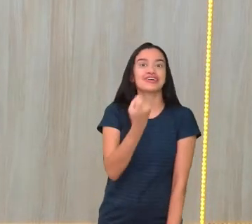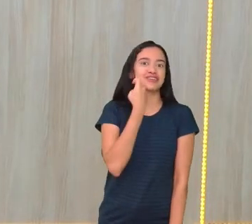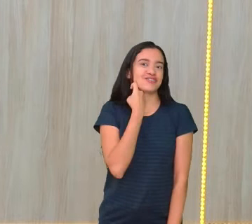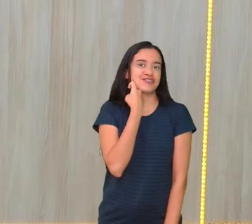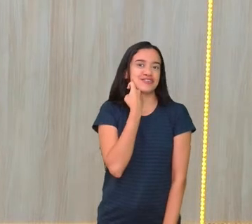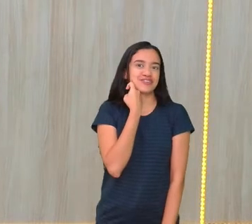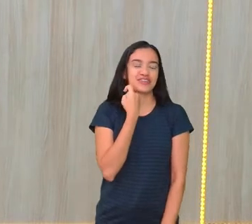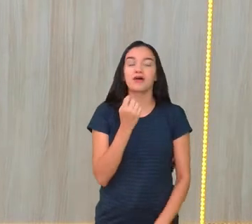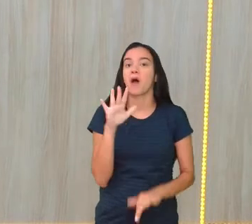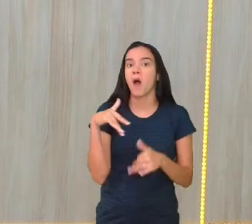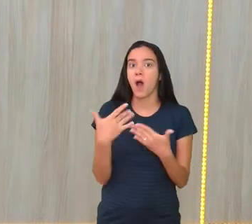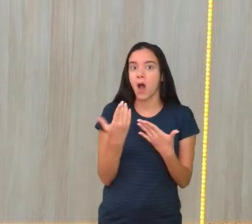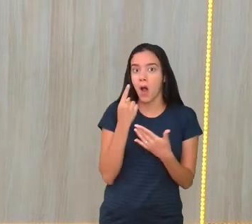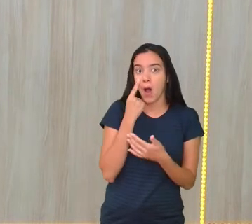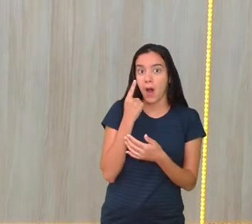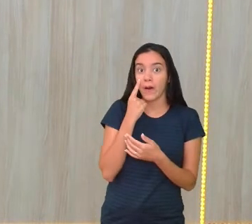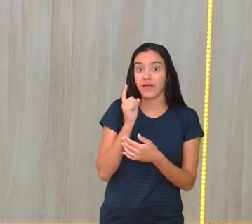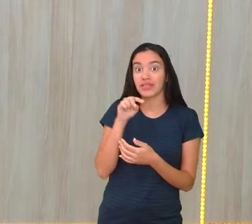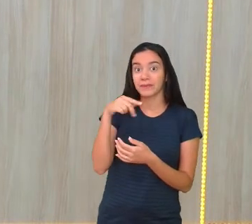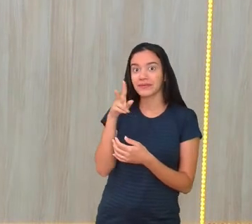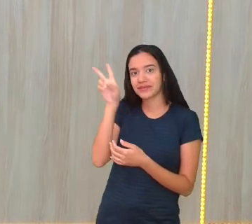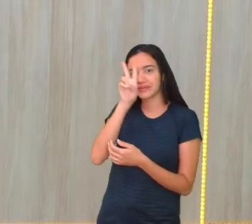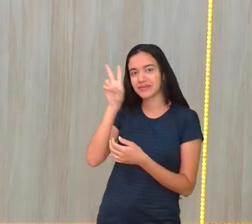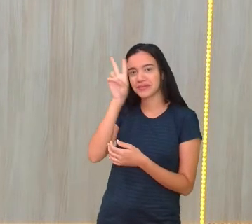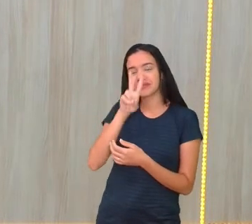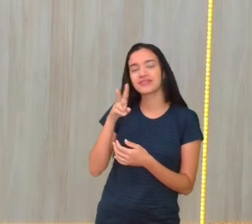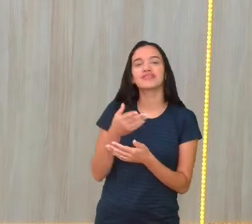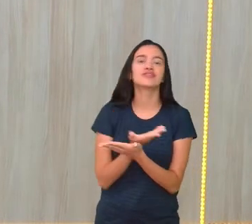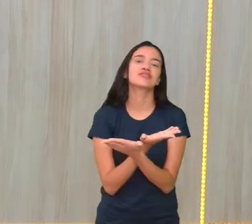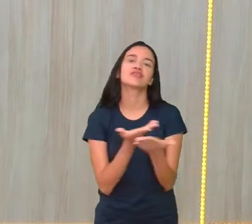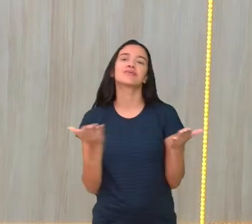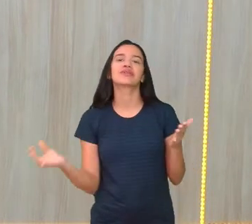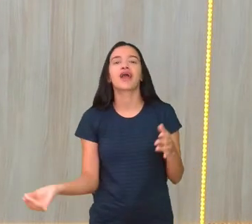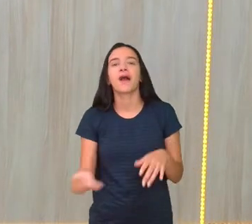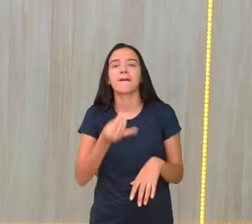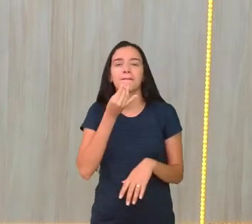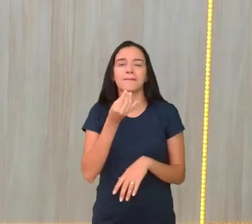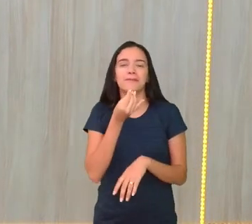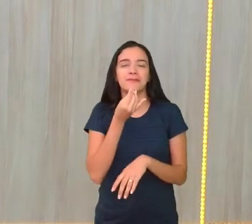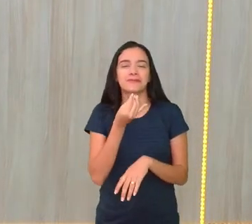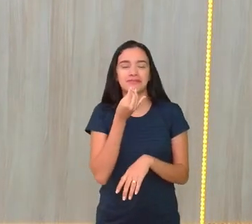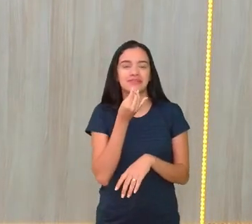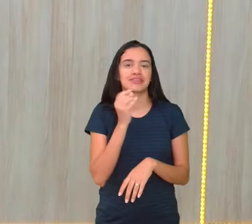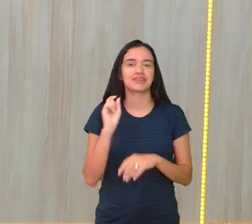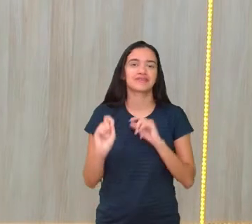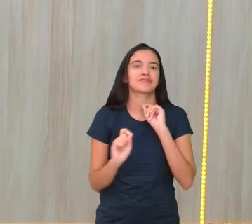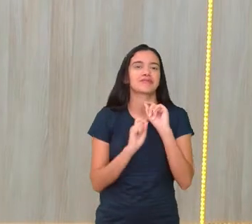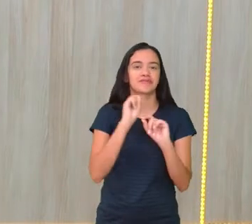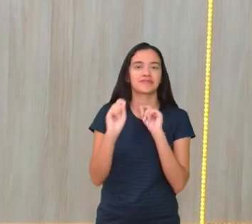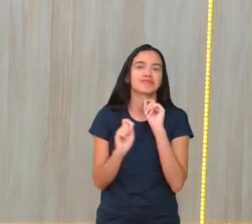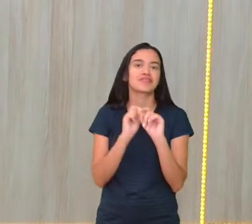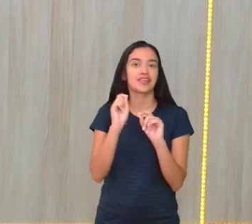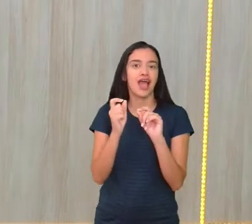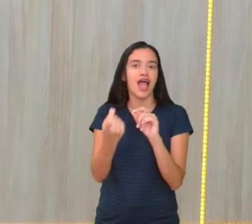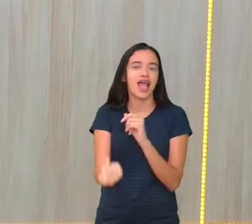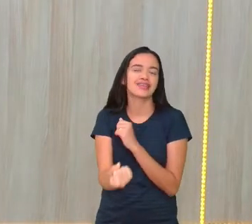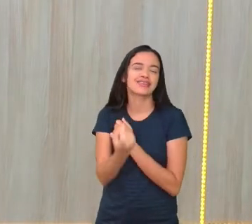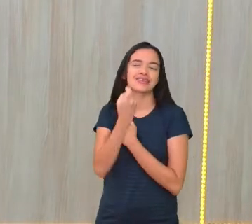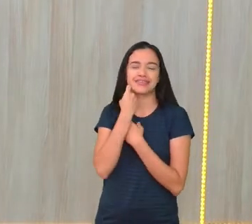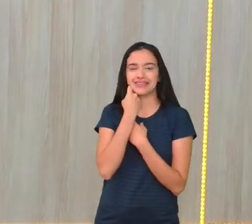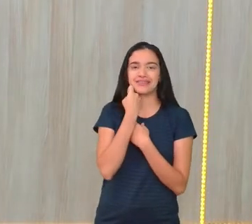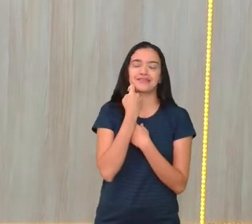aí depois da aula de história, vocês podem aproveitar, né, e sextar,